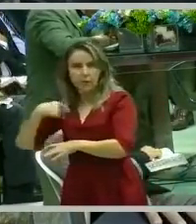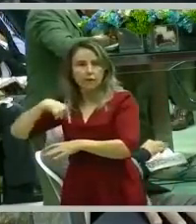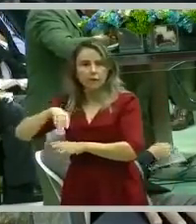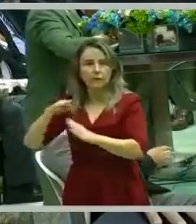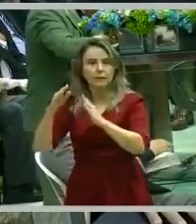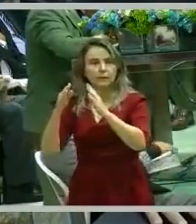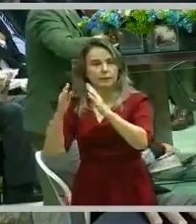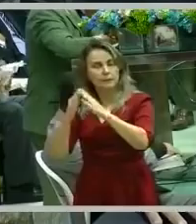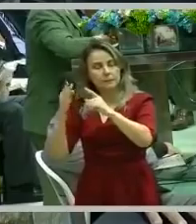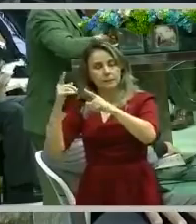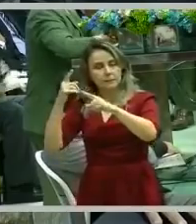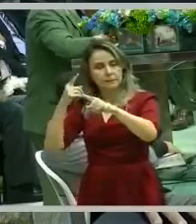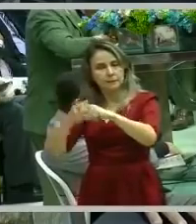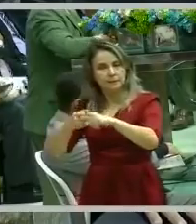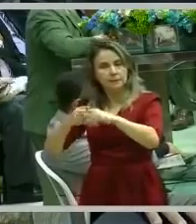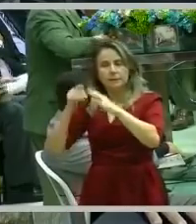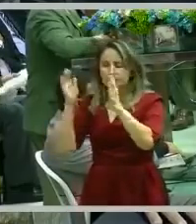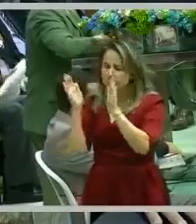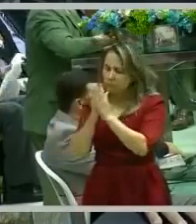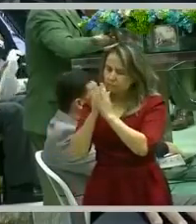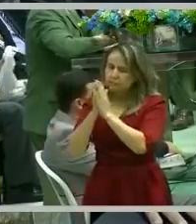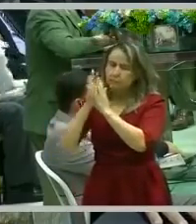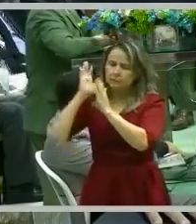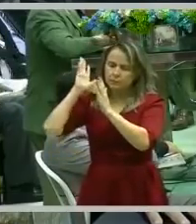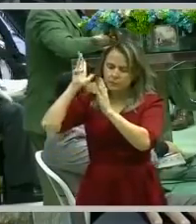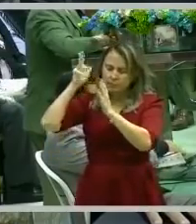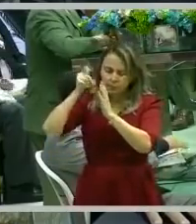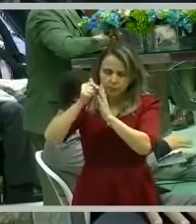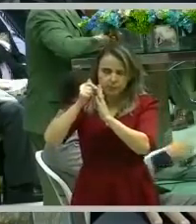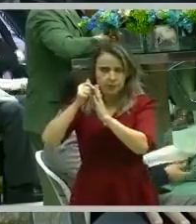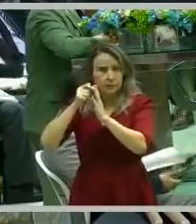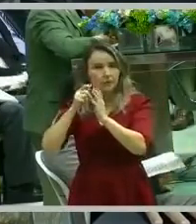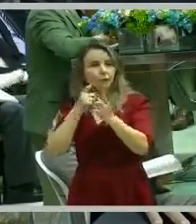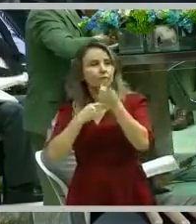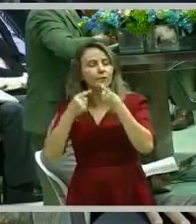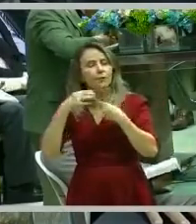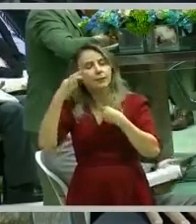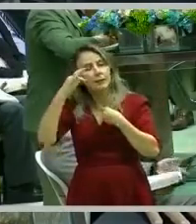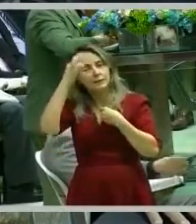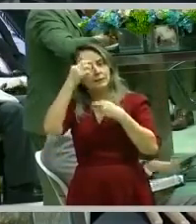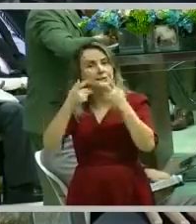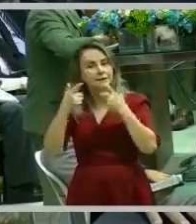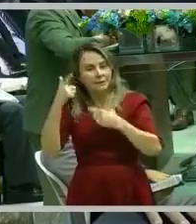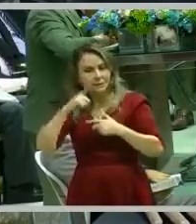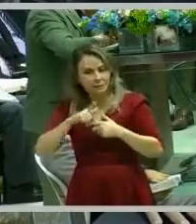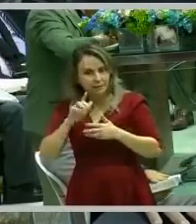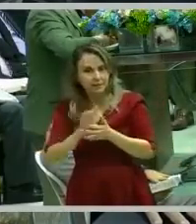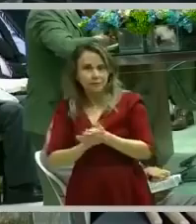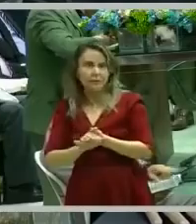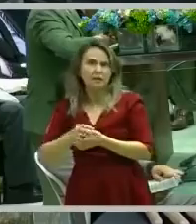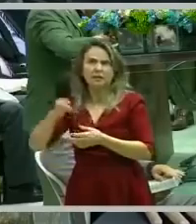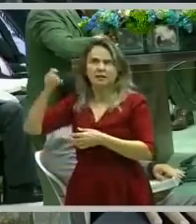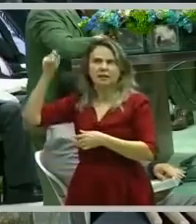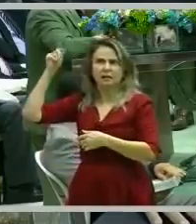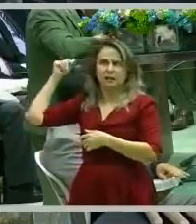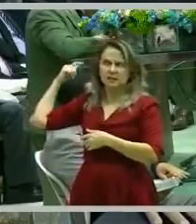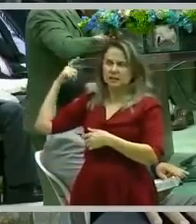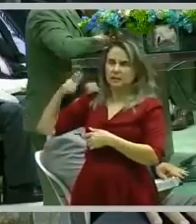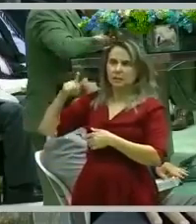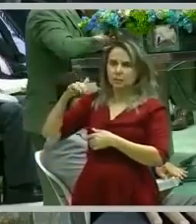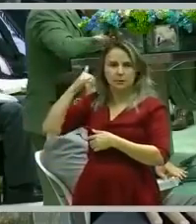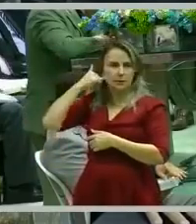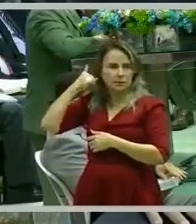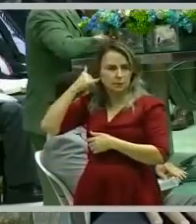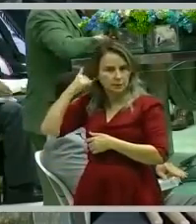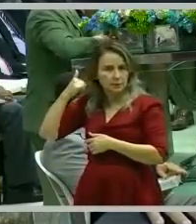trabalho desejoso de receber o batismo com o Espírito Santo e foi para a vigília. Naquele tempo não tinha celular, não tinha telefone.